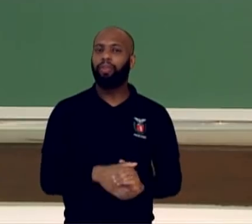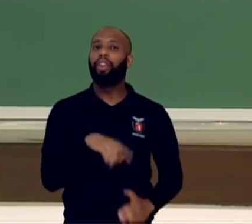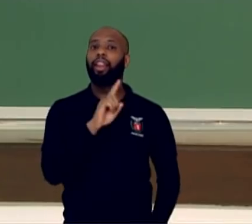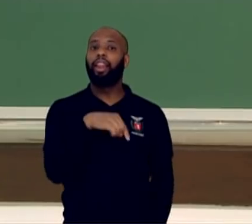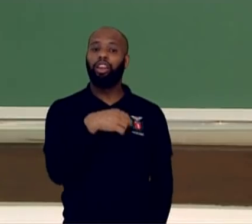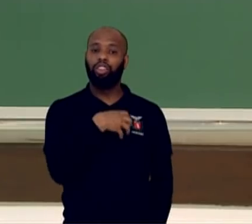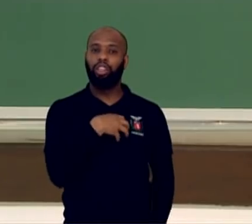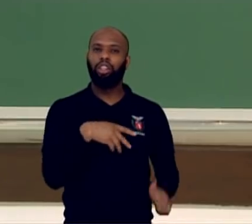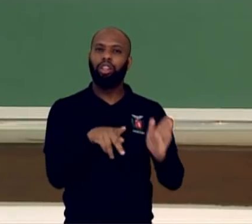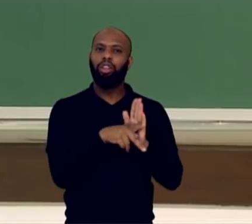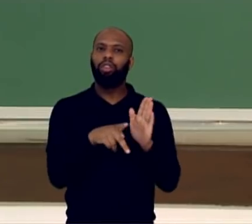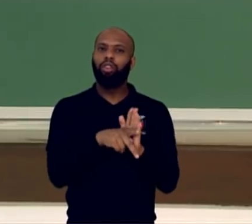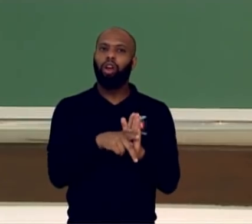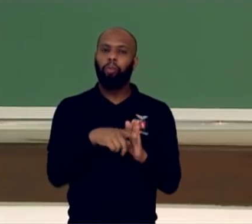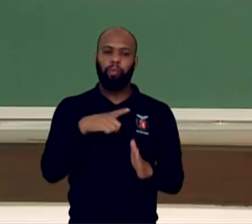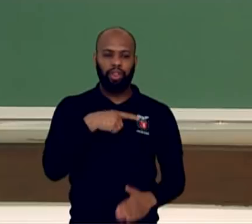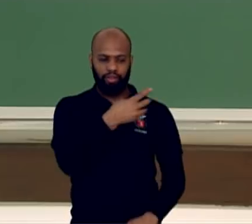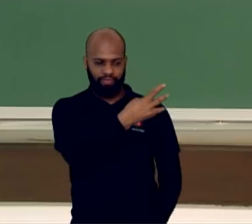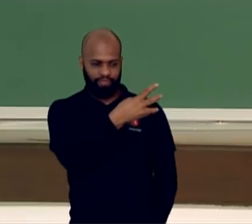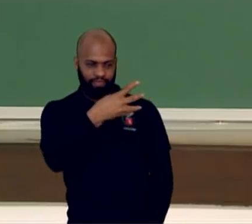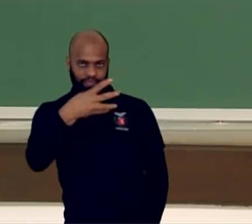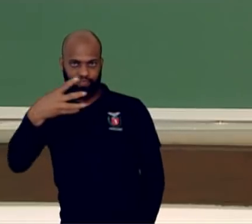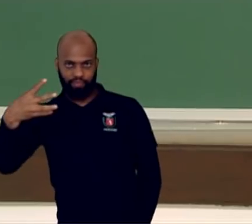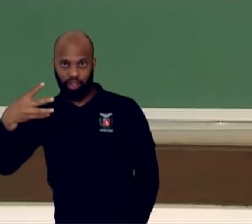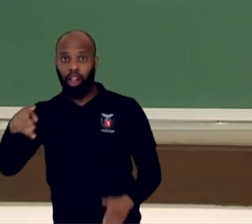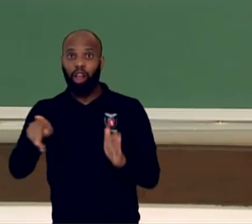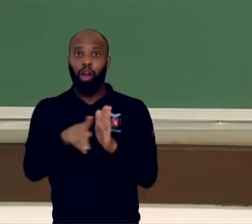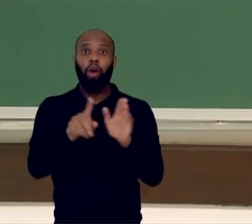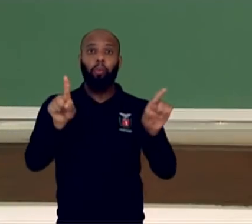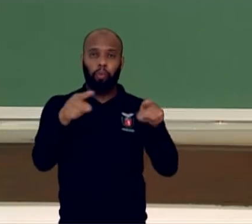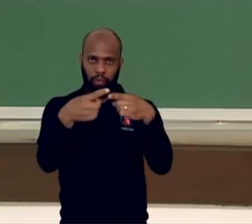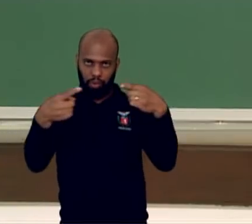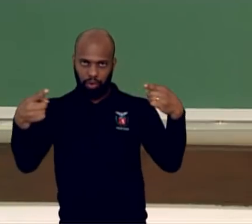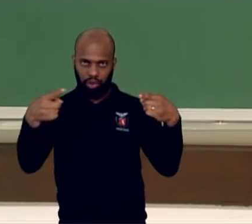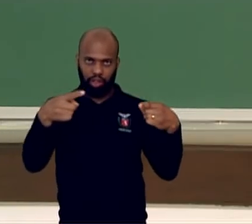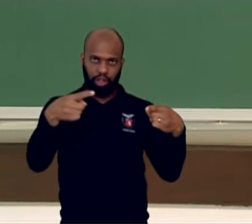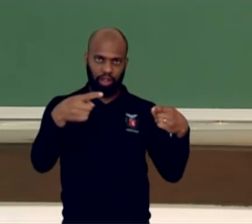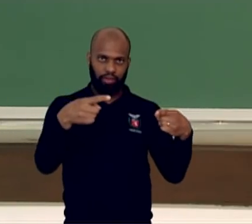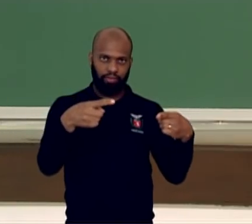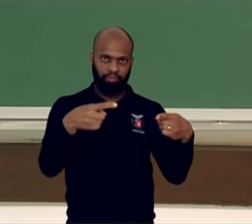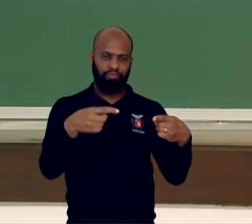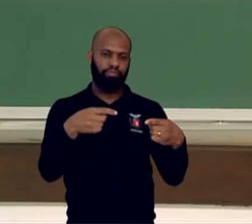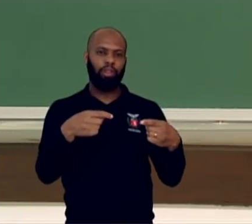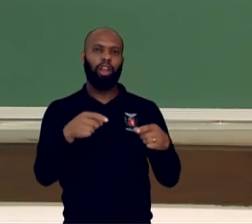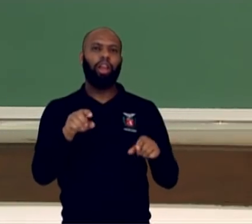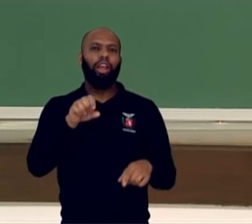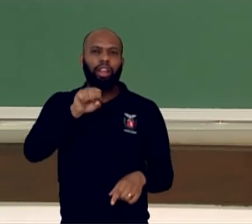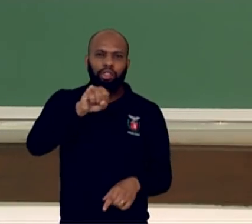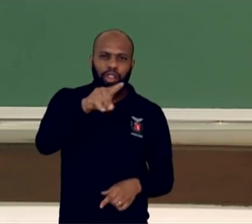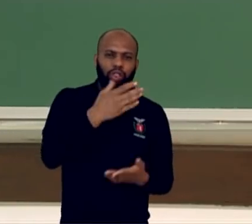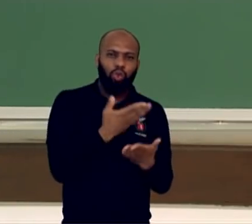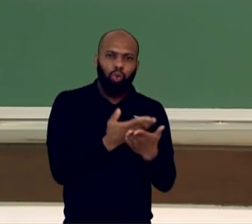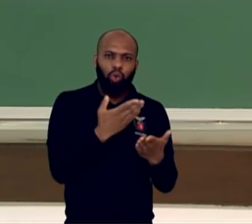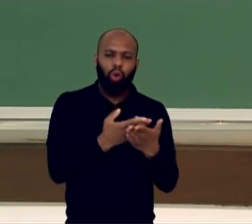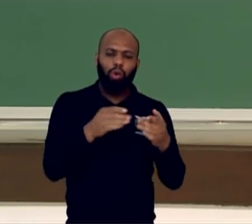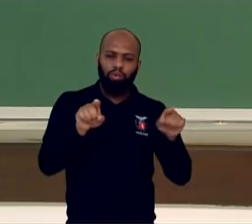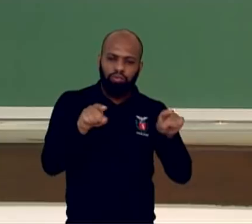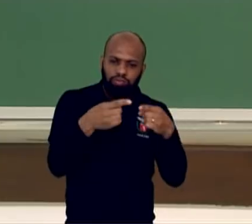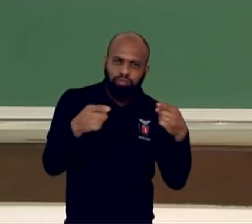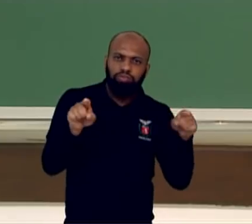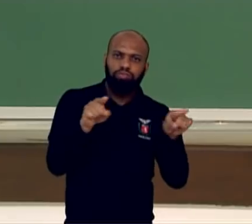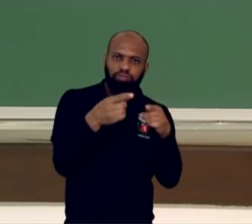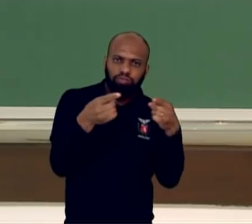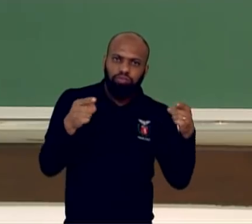das partes da escala musical, uma das notas da escala musical. Quem já fez aula de música sabe que nós